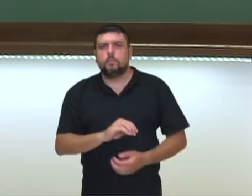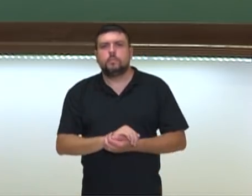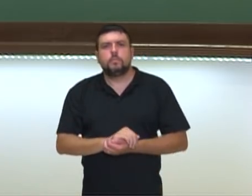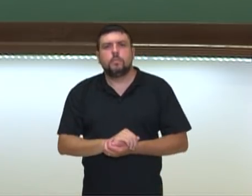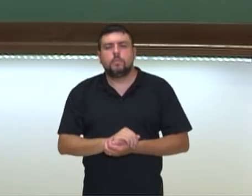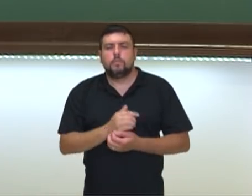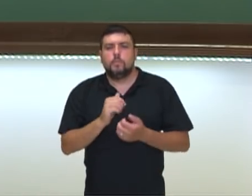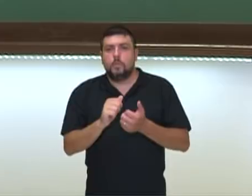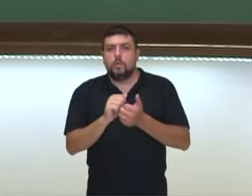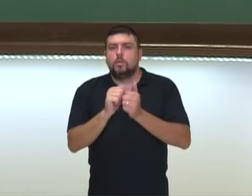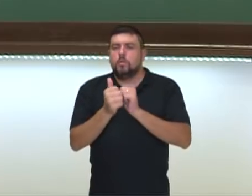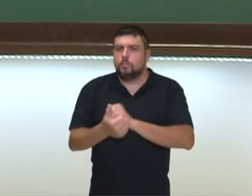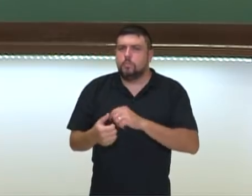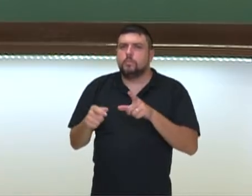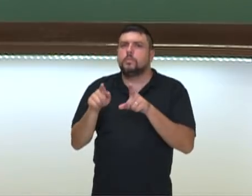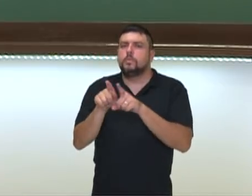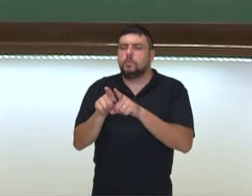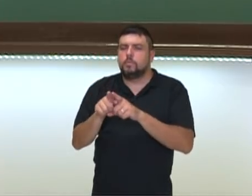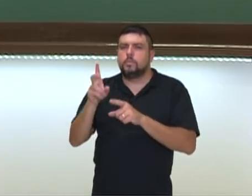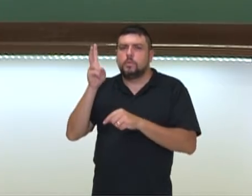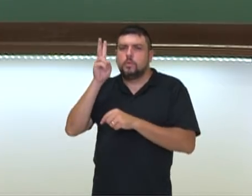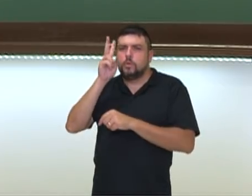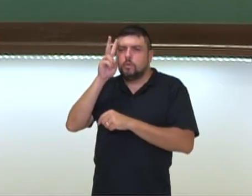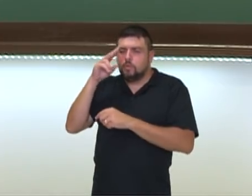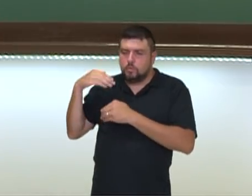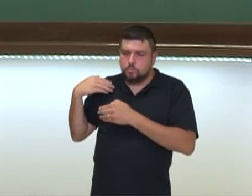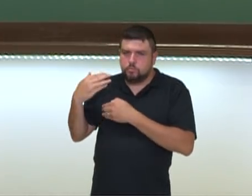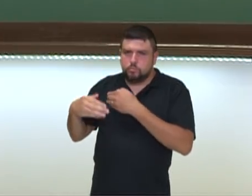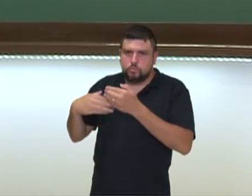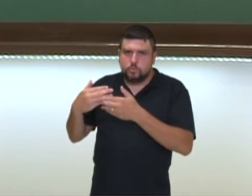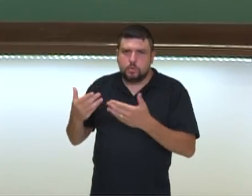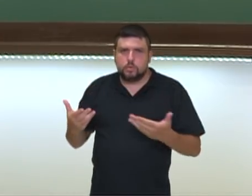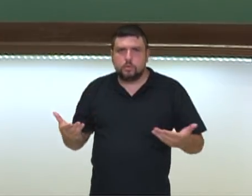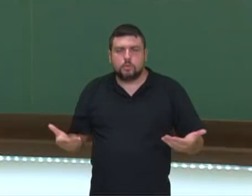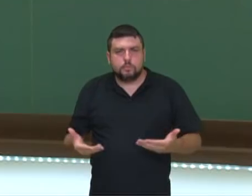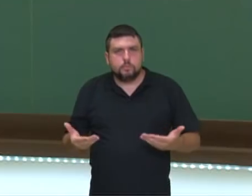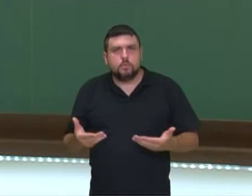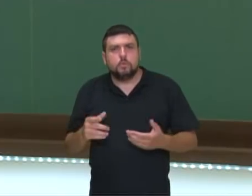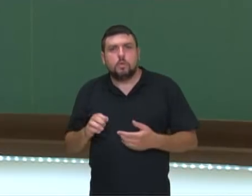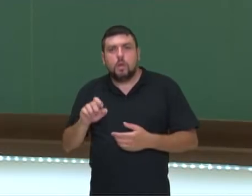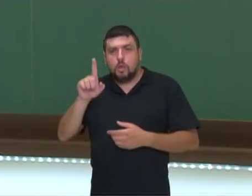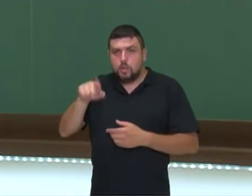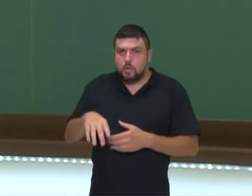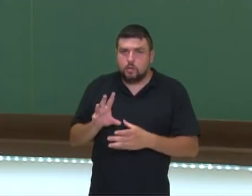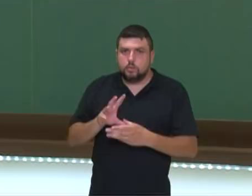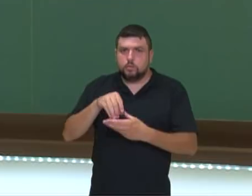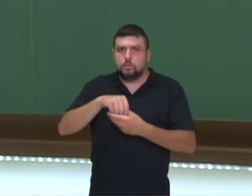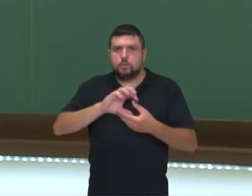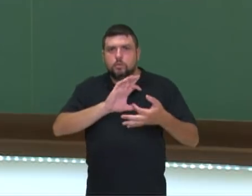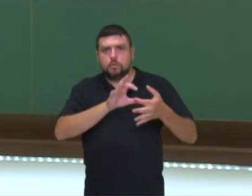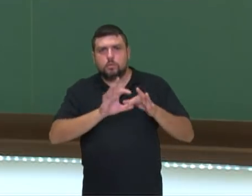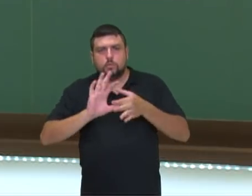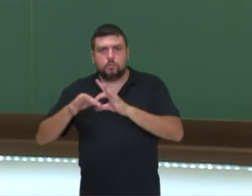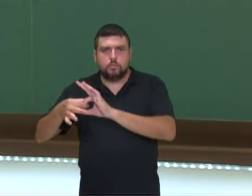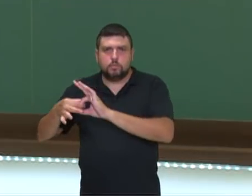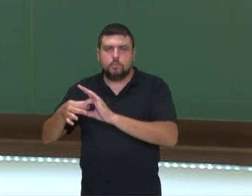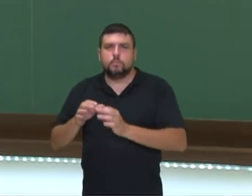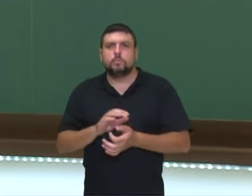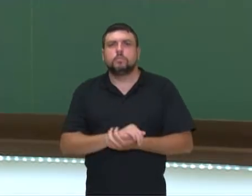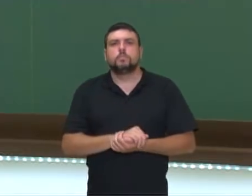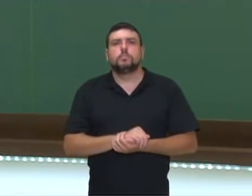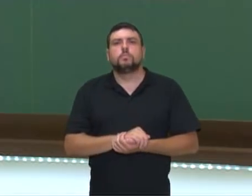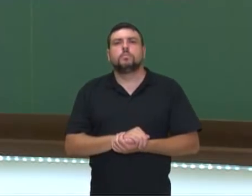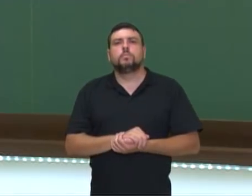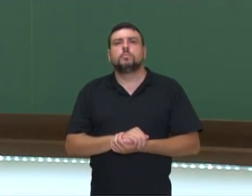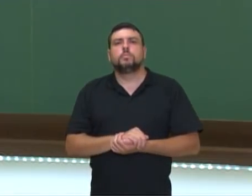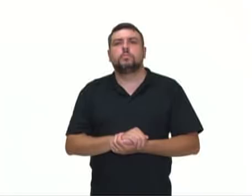também tem ali uma longa história até os dias atuais, inclusive é um esporte olímpico, né, praticado nas Olimpíadas. Aos